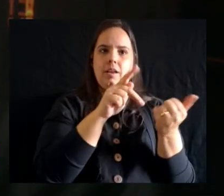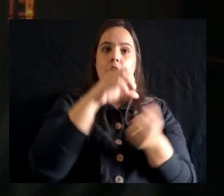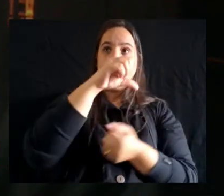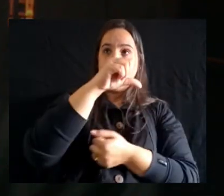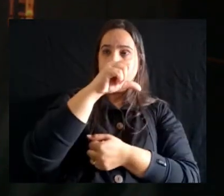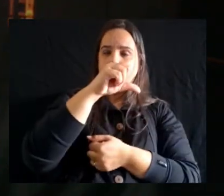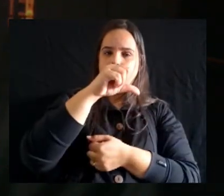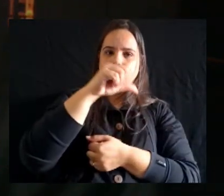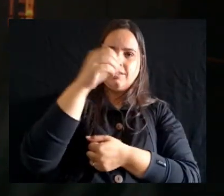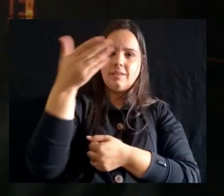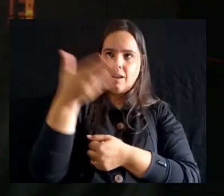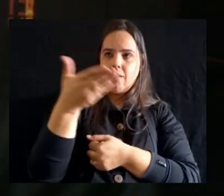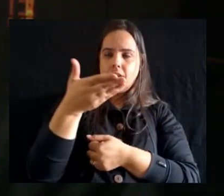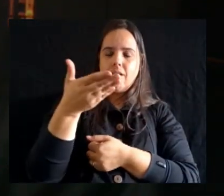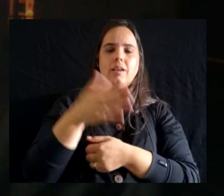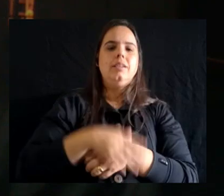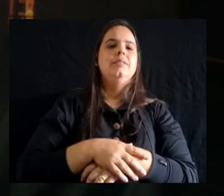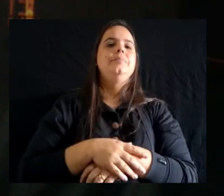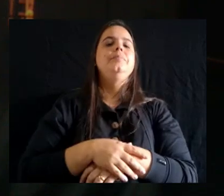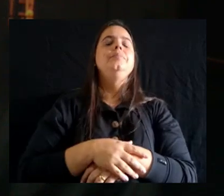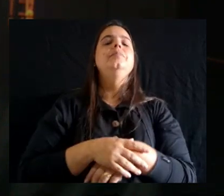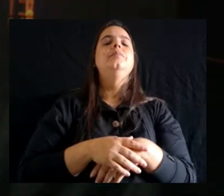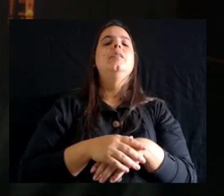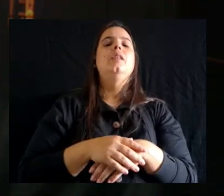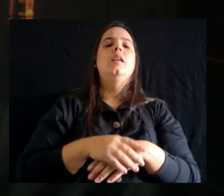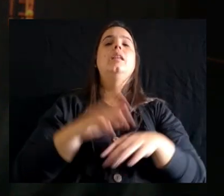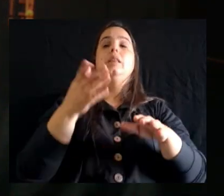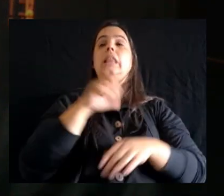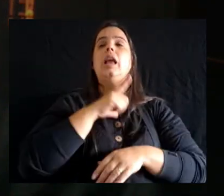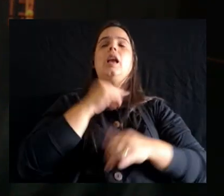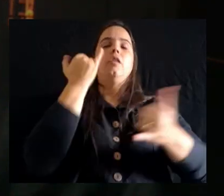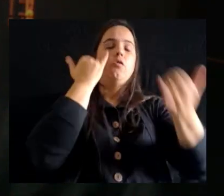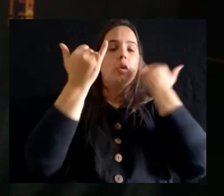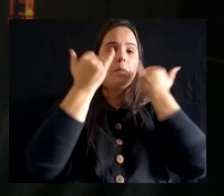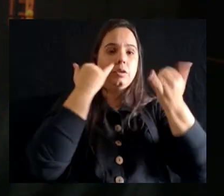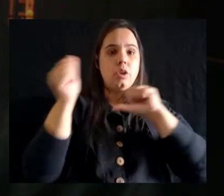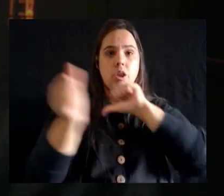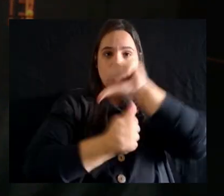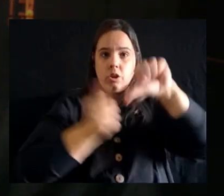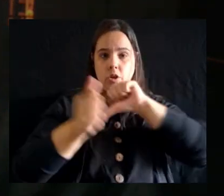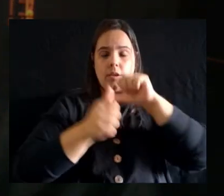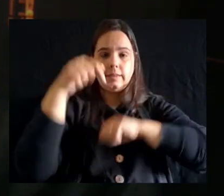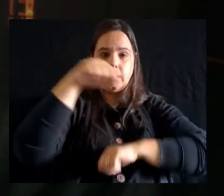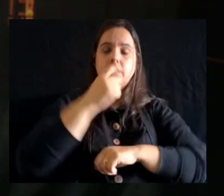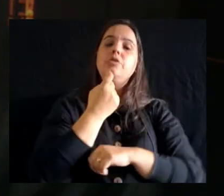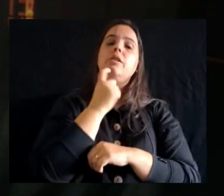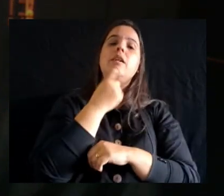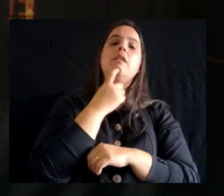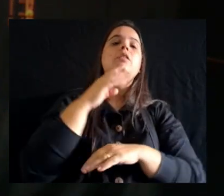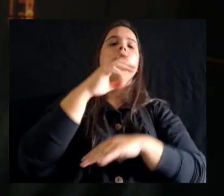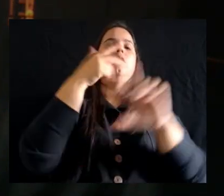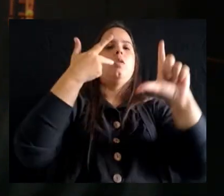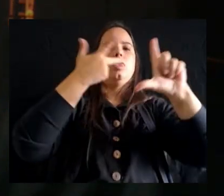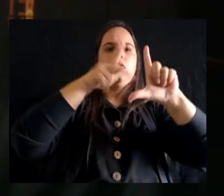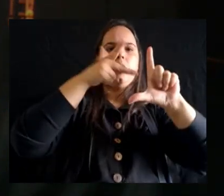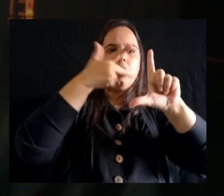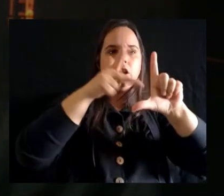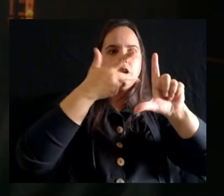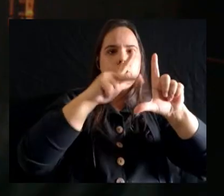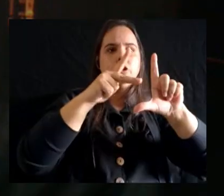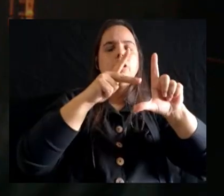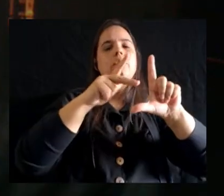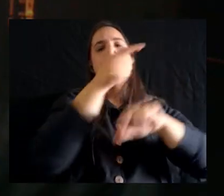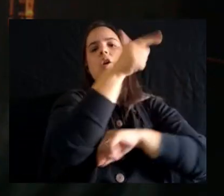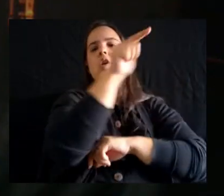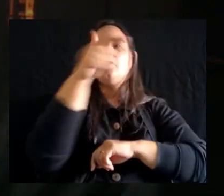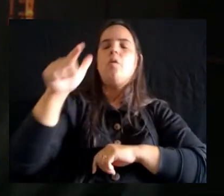está chegando, trazendo informações atualizadas para você da cidade de Campinas, do Legislativo e de todo o estado de São